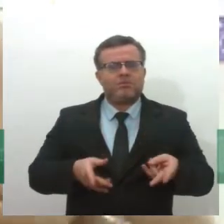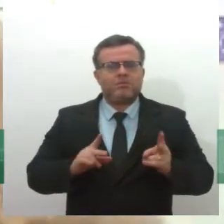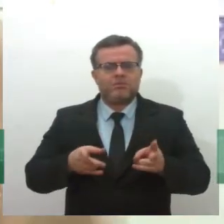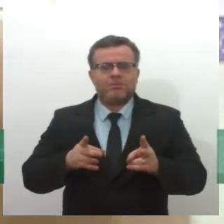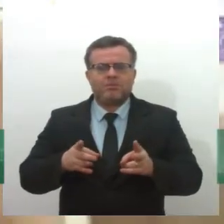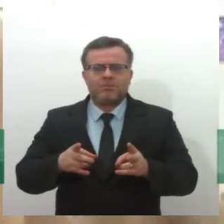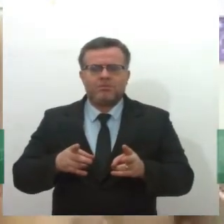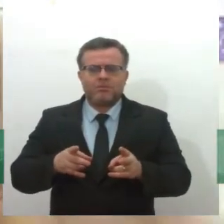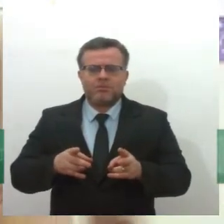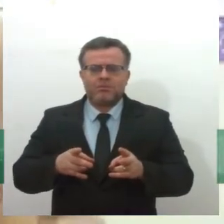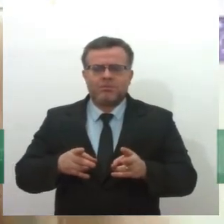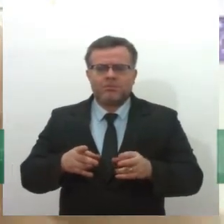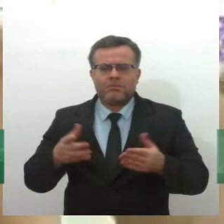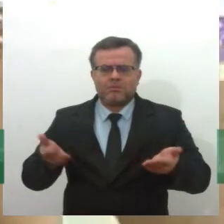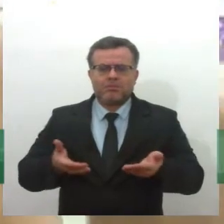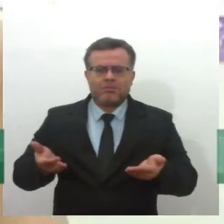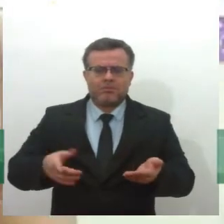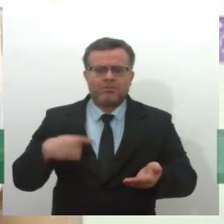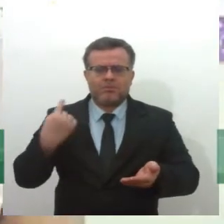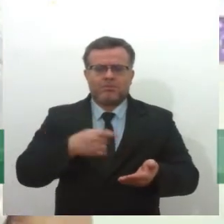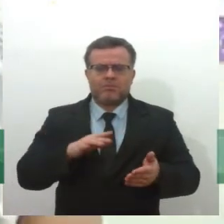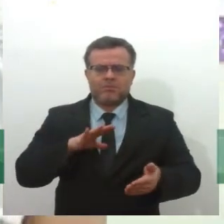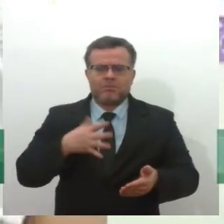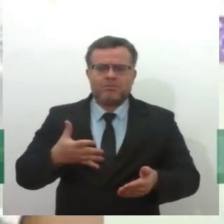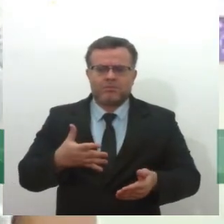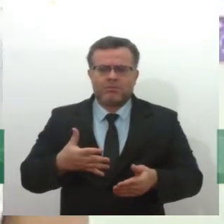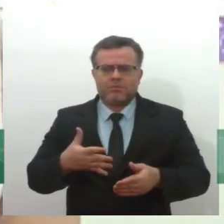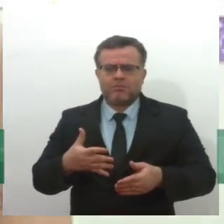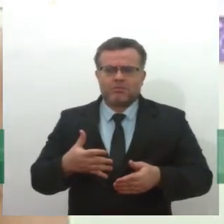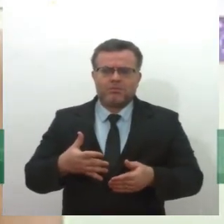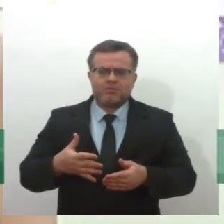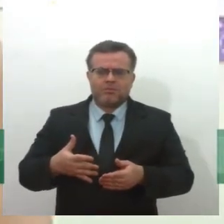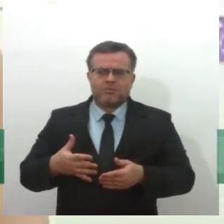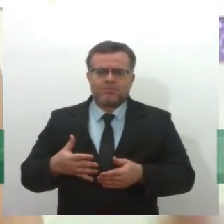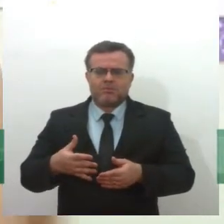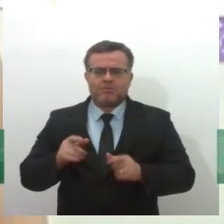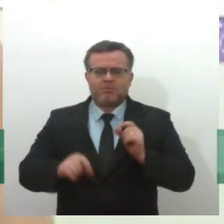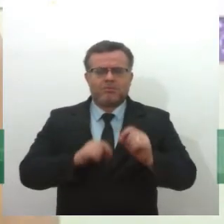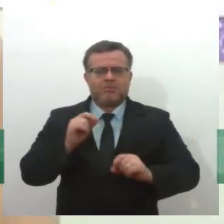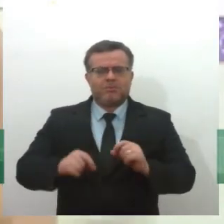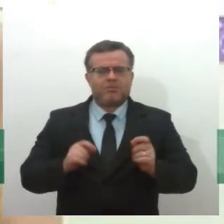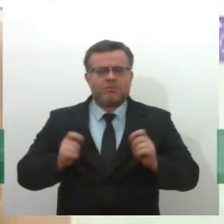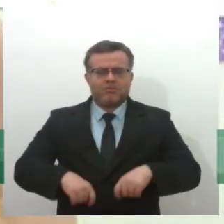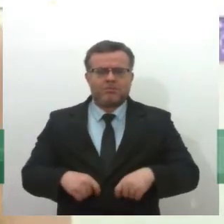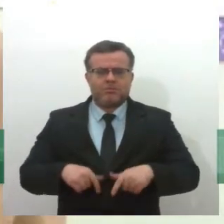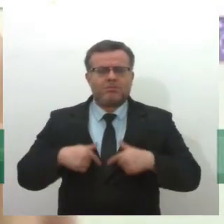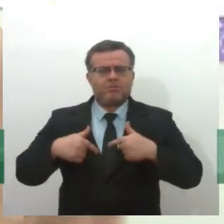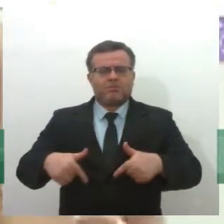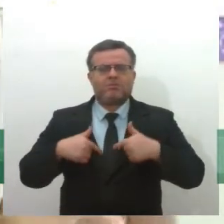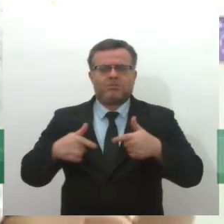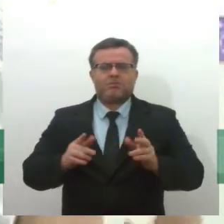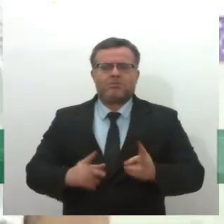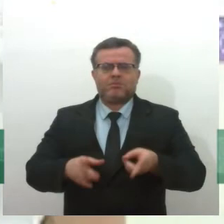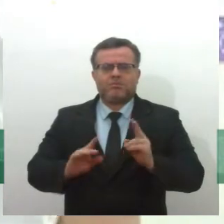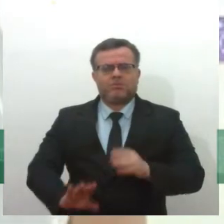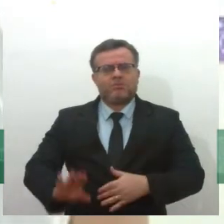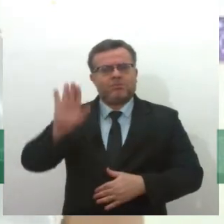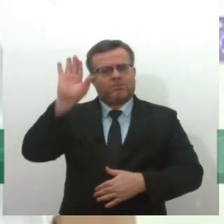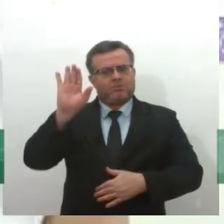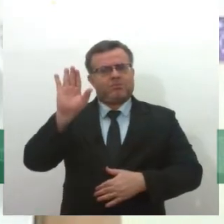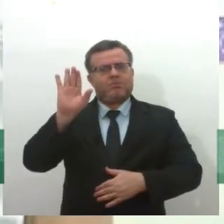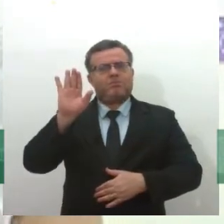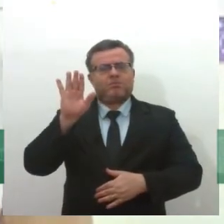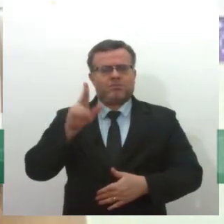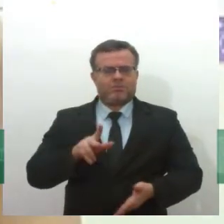mulheres ousarem, elas irem para enfrentamento dessas barreiras e se candidatarem e